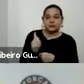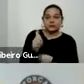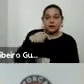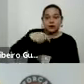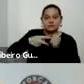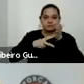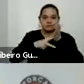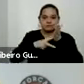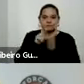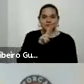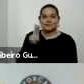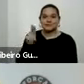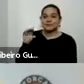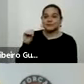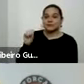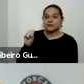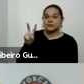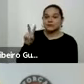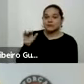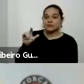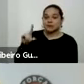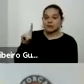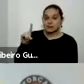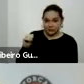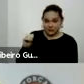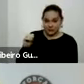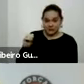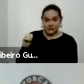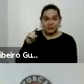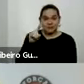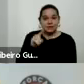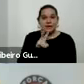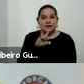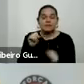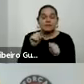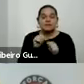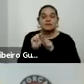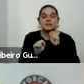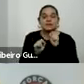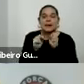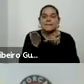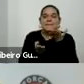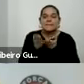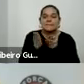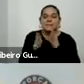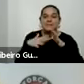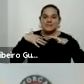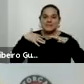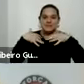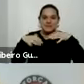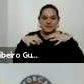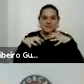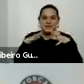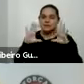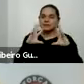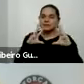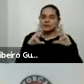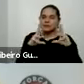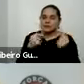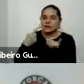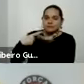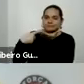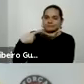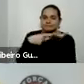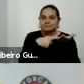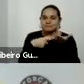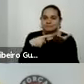Oswaldo Silveira. Ele vai fazer aqui um balanço das movimentações, dos fechamentos dos acordos que